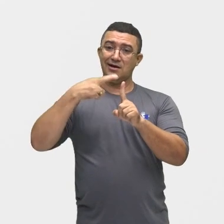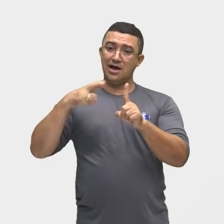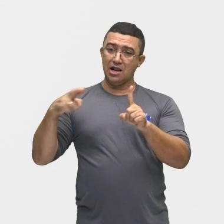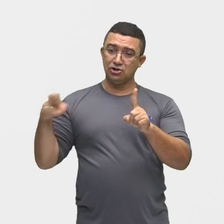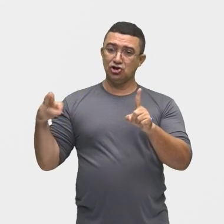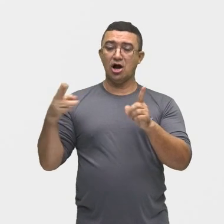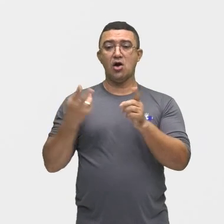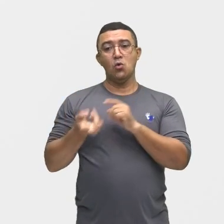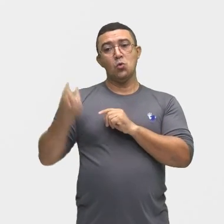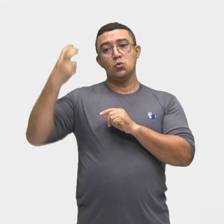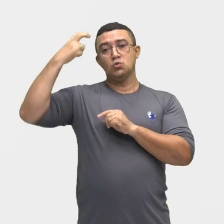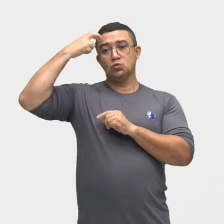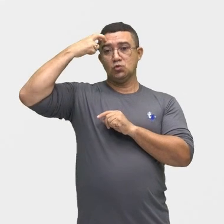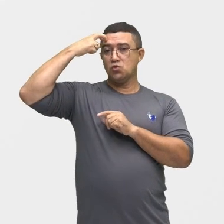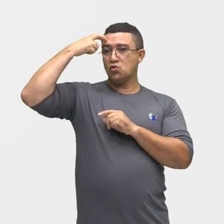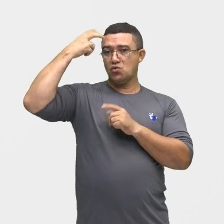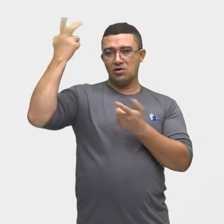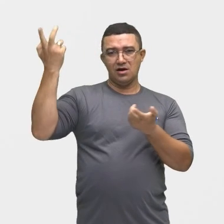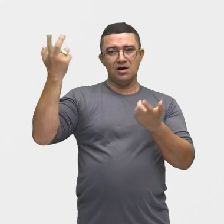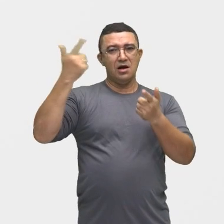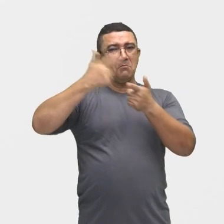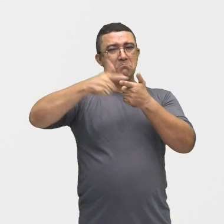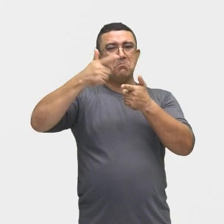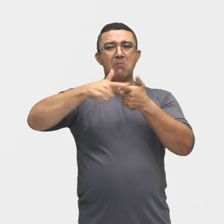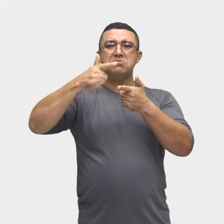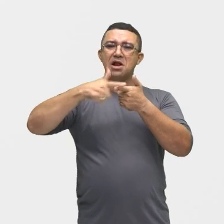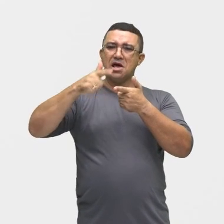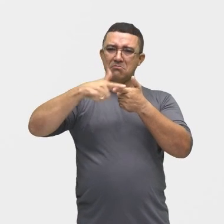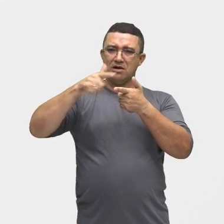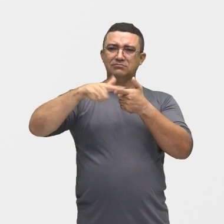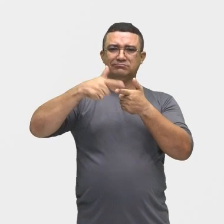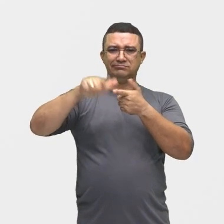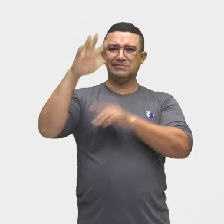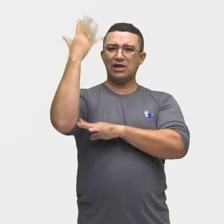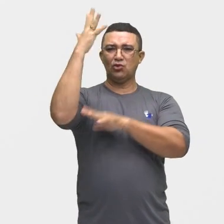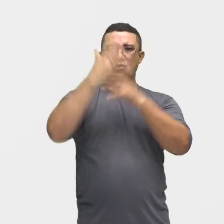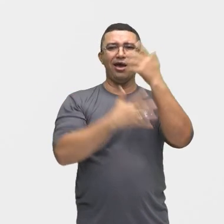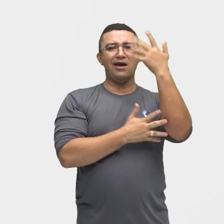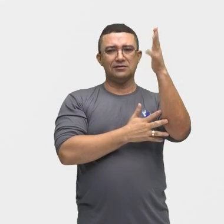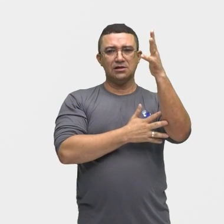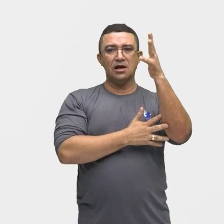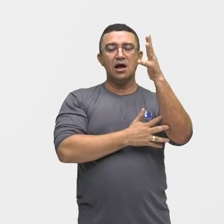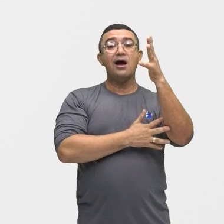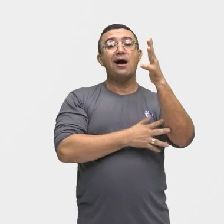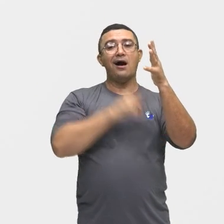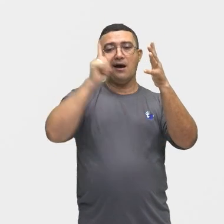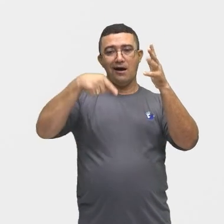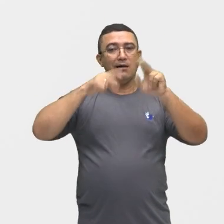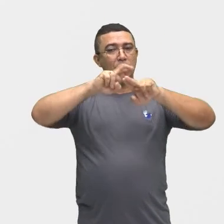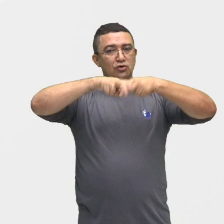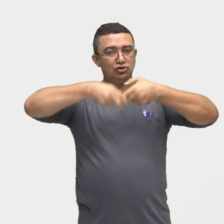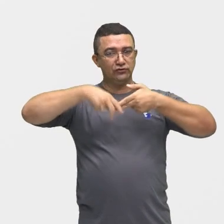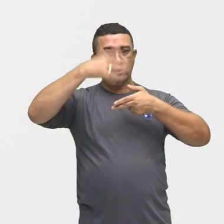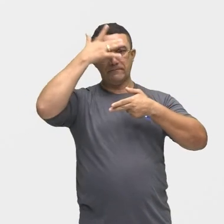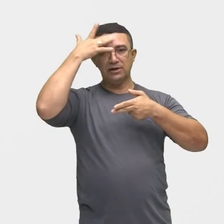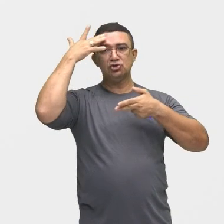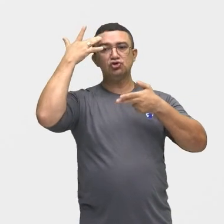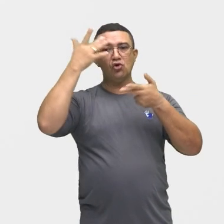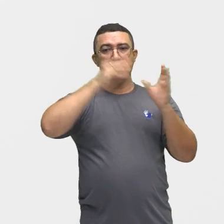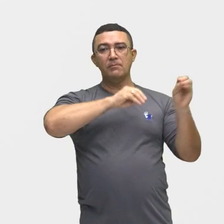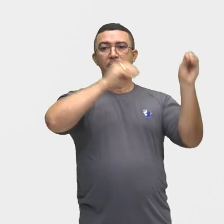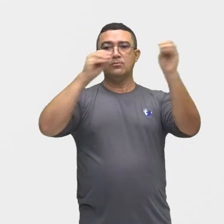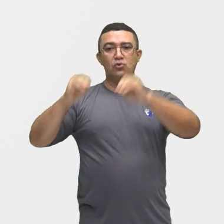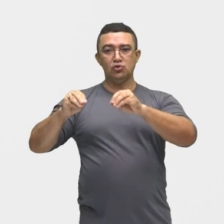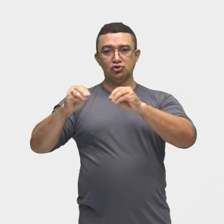questão cultural, desastres ambientais, né? Então são vários os fatores que vão fazer com que a população ela se